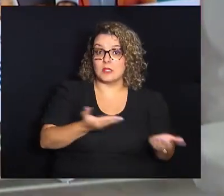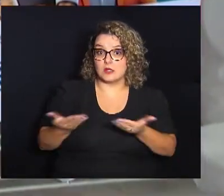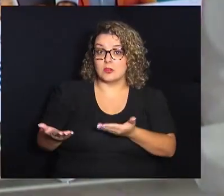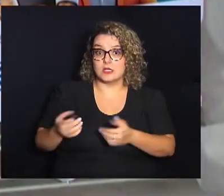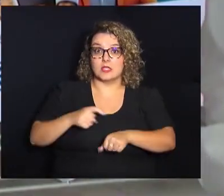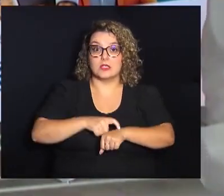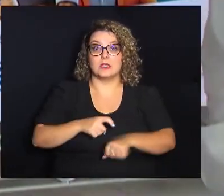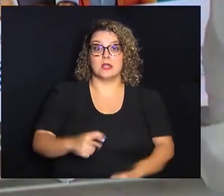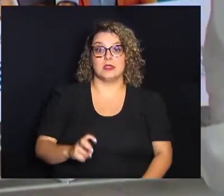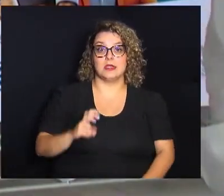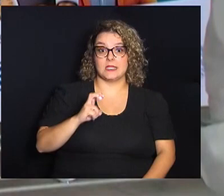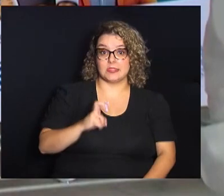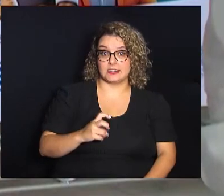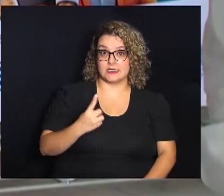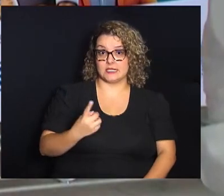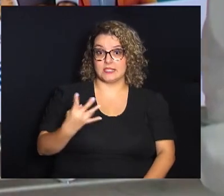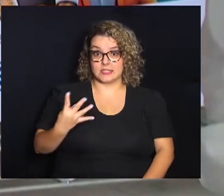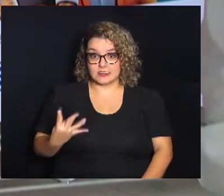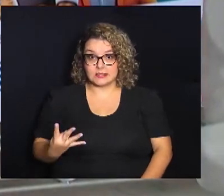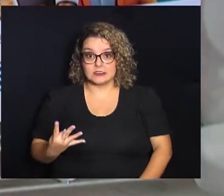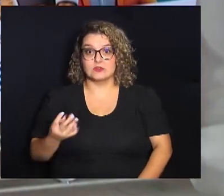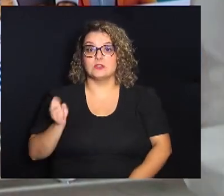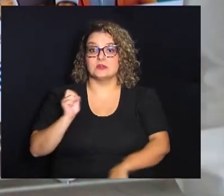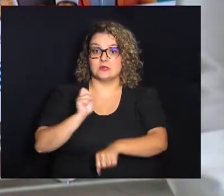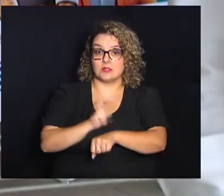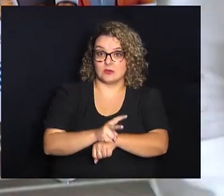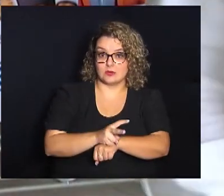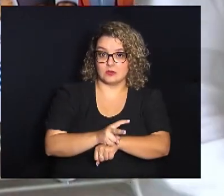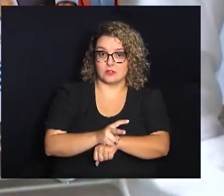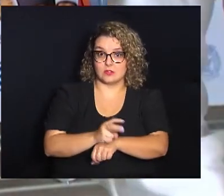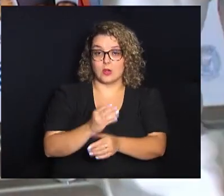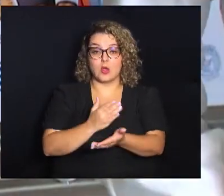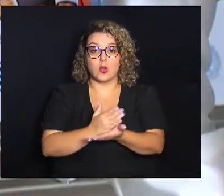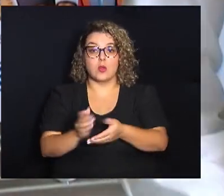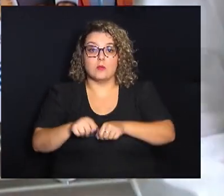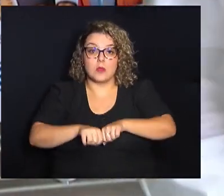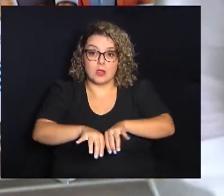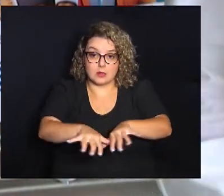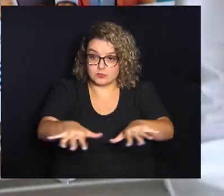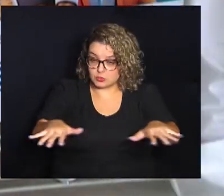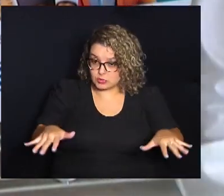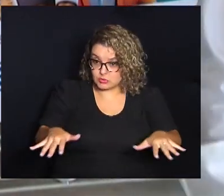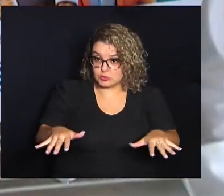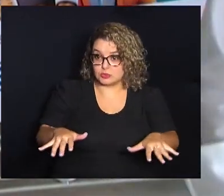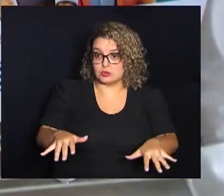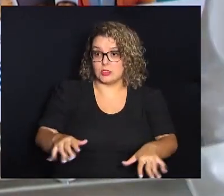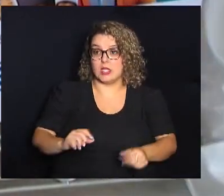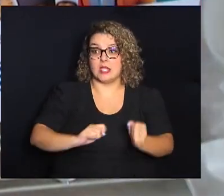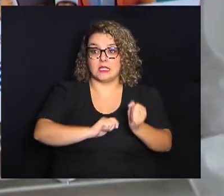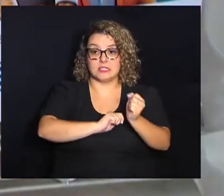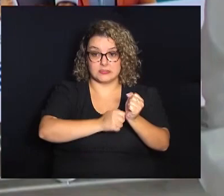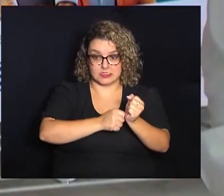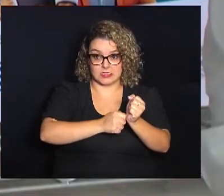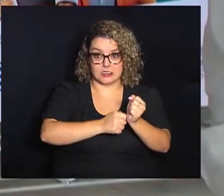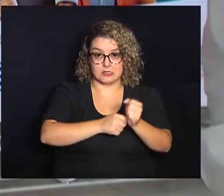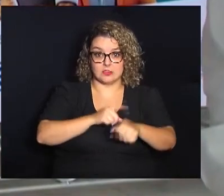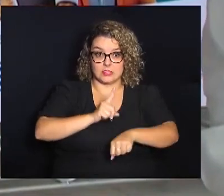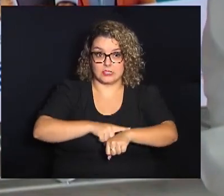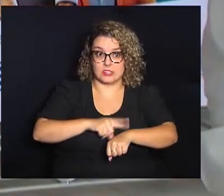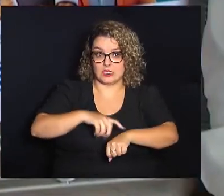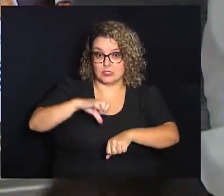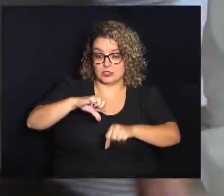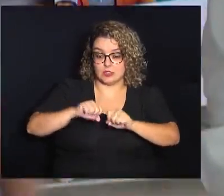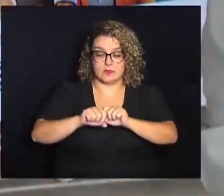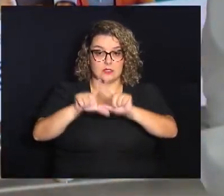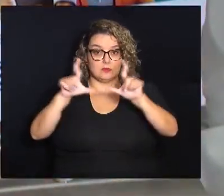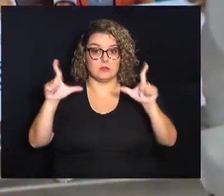momento 514 vagas. Começaram a distribuir as senhas aqui a partir das 9 da manhã. Foi